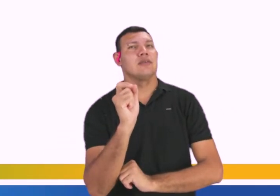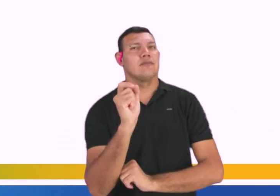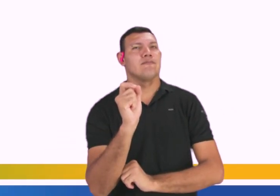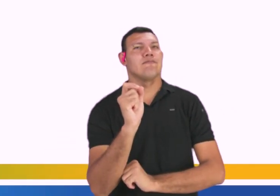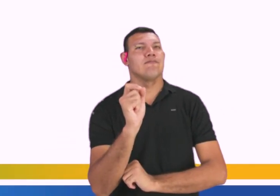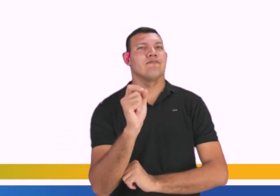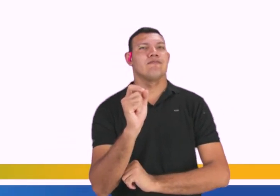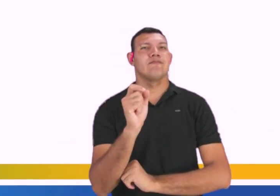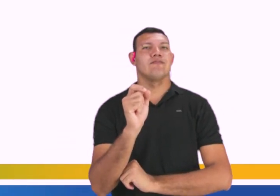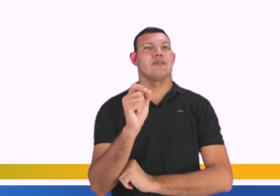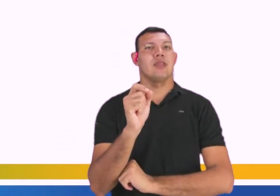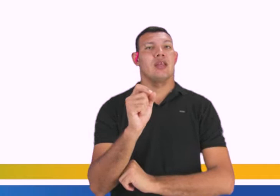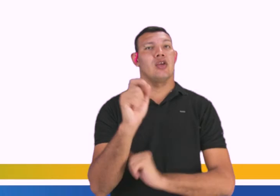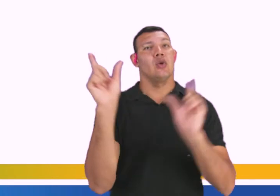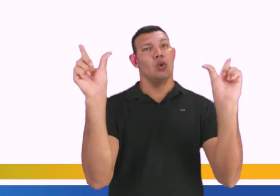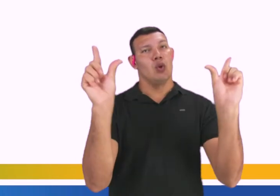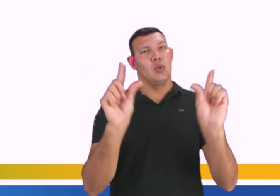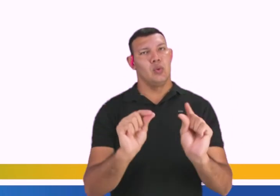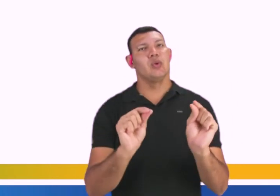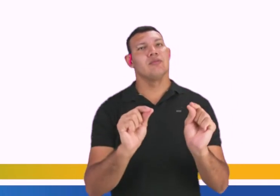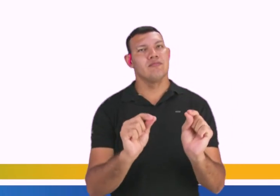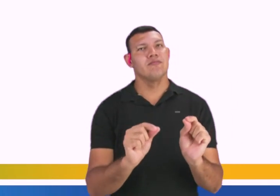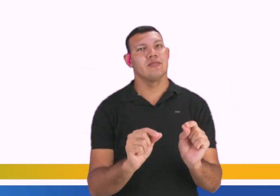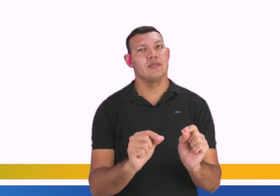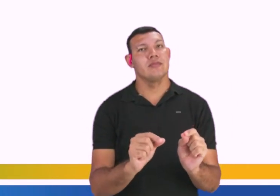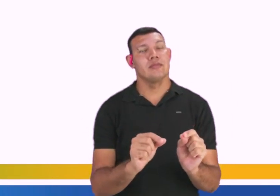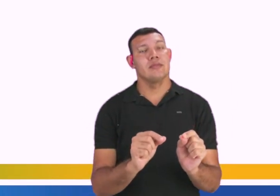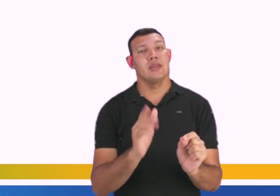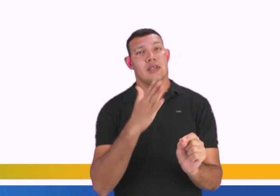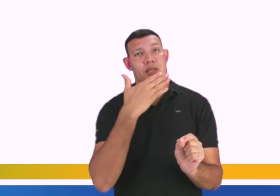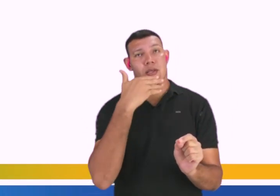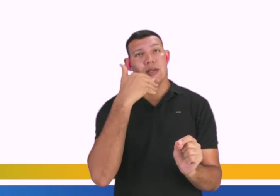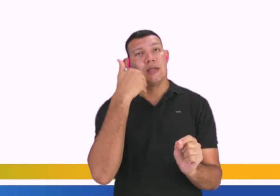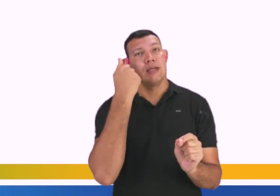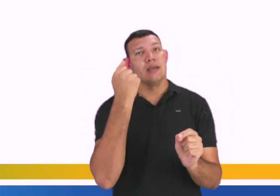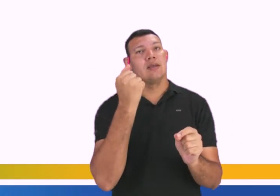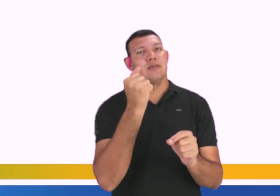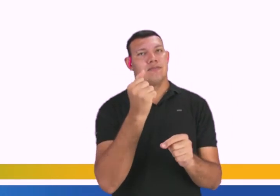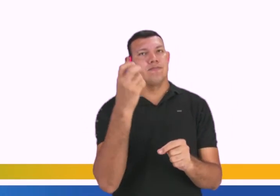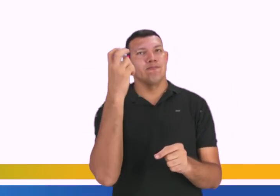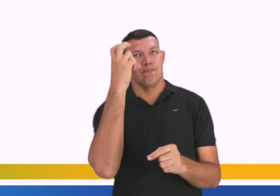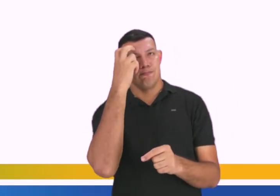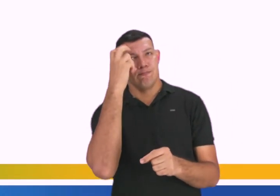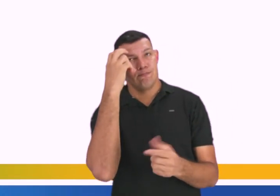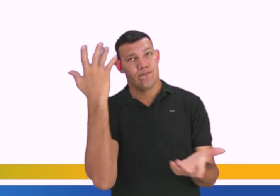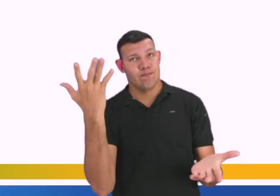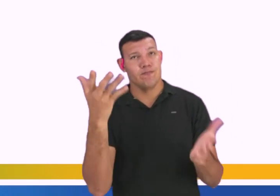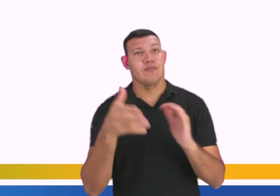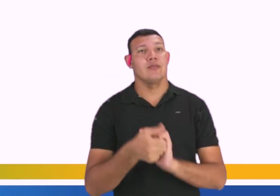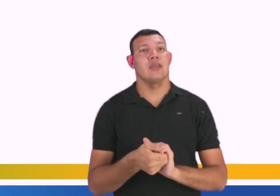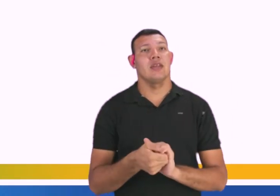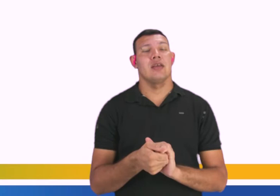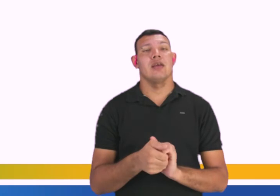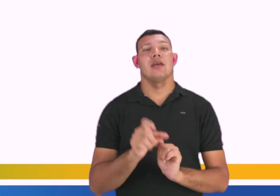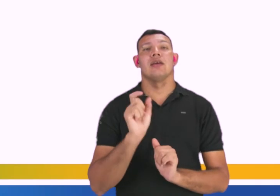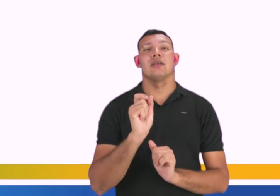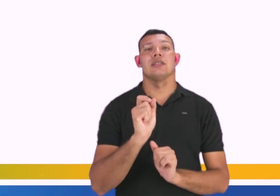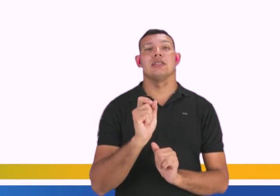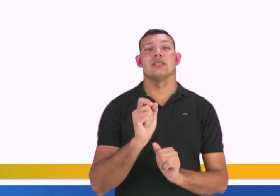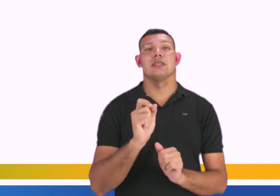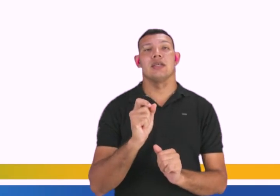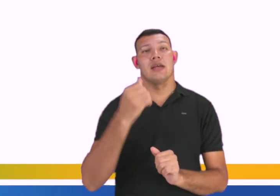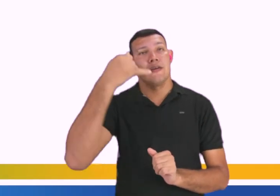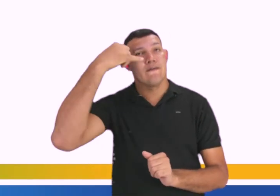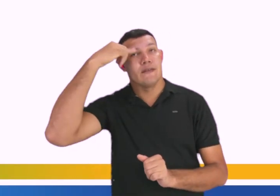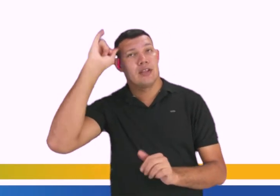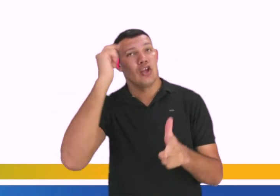prevenir o problema é a compactação do solo, é substituir os pneus dos tratores por pneus mais. O que, que